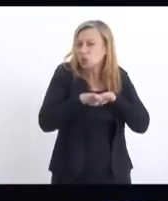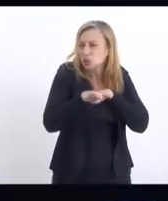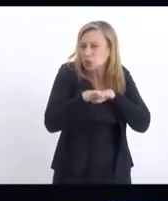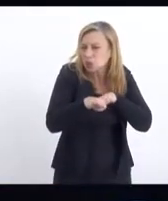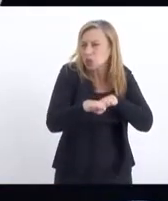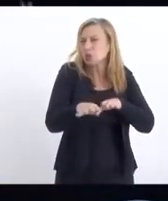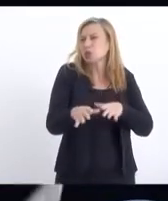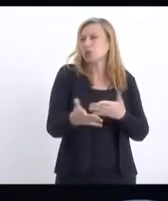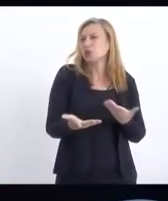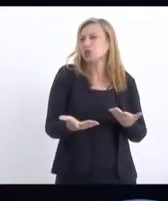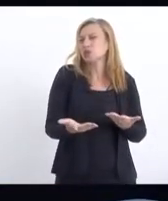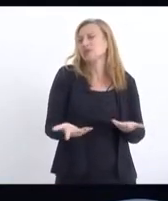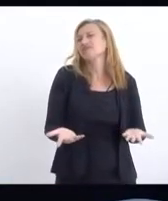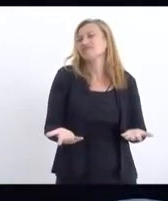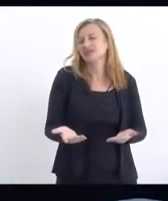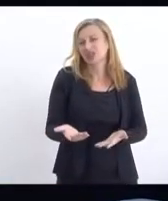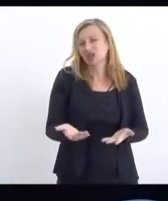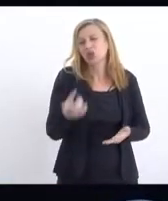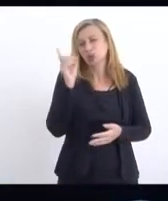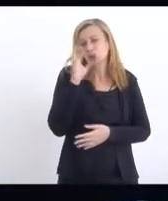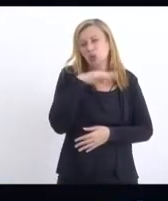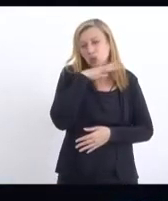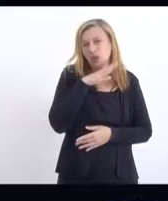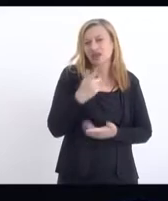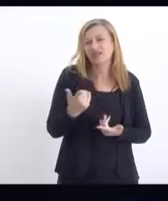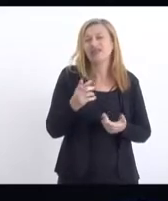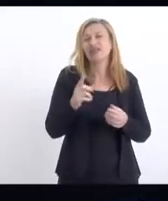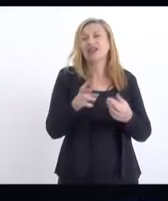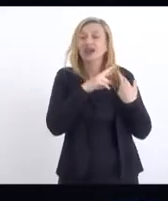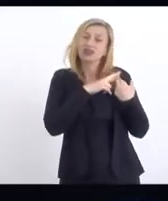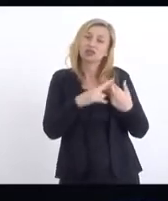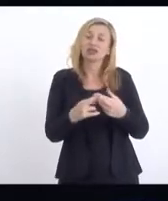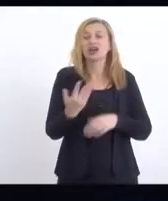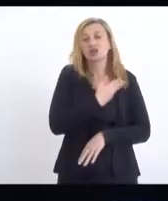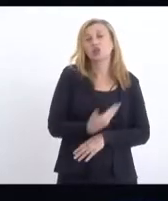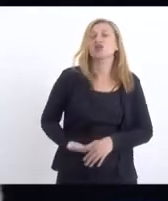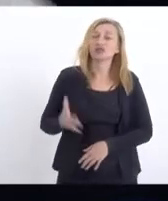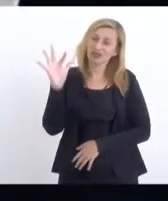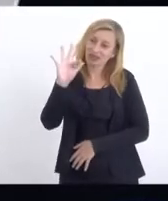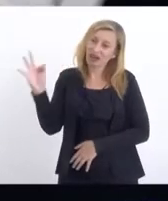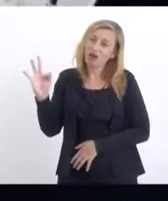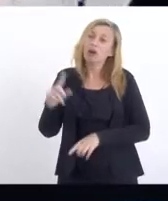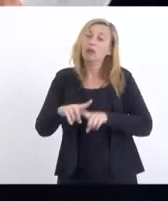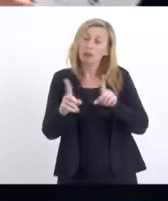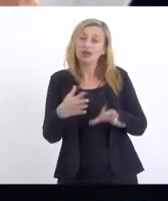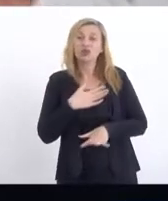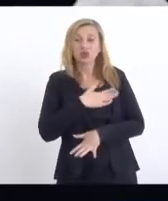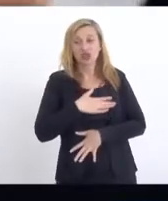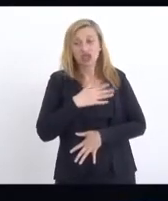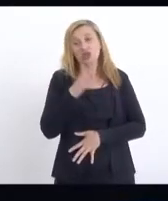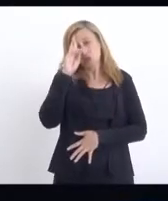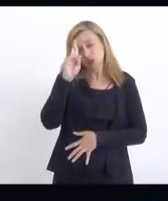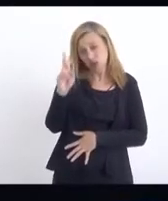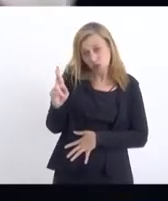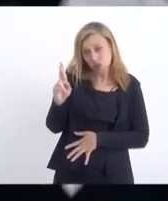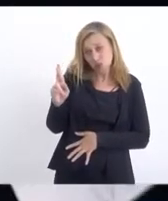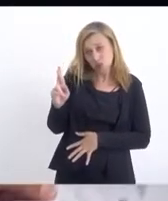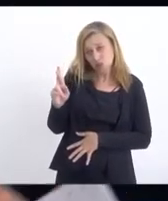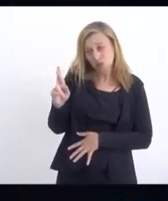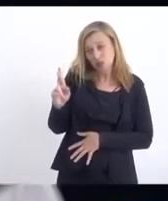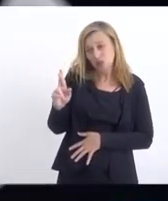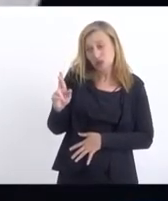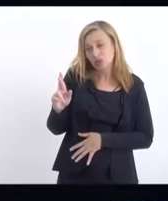engarrafamento, afogamento do trânsito. Então, é uma responsabilidade do governo federal, mas gostaria do senhor, como